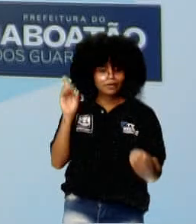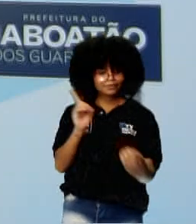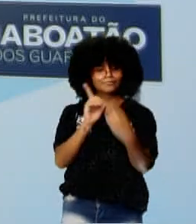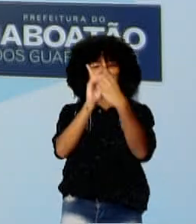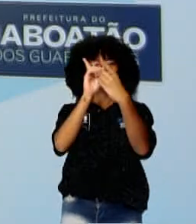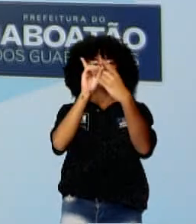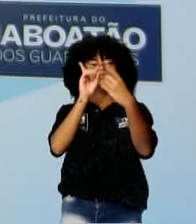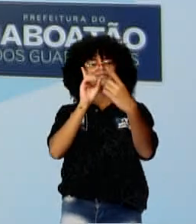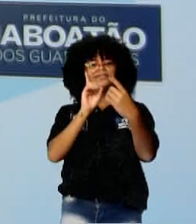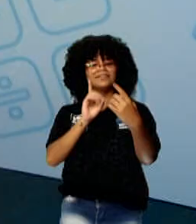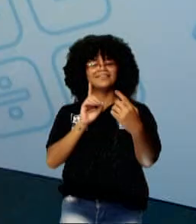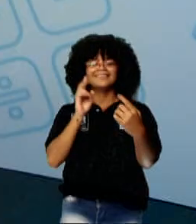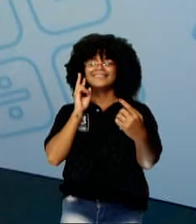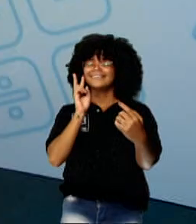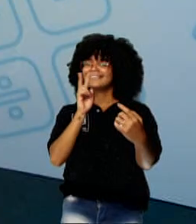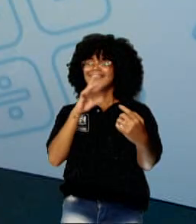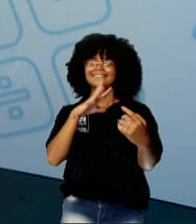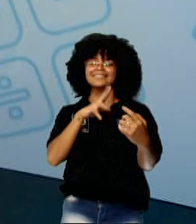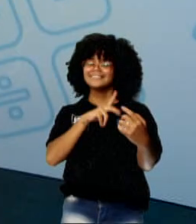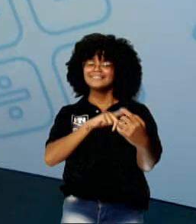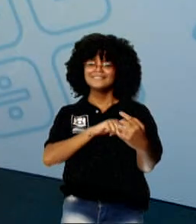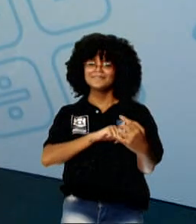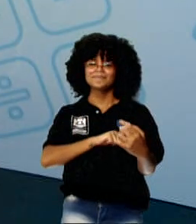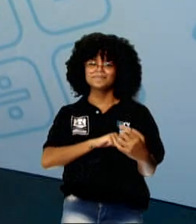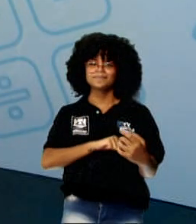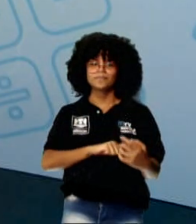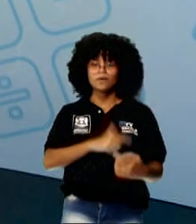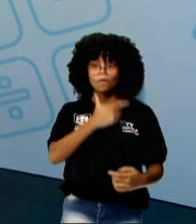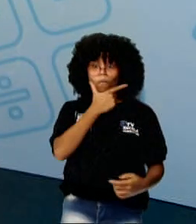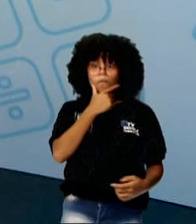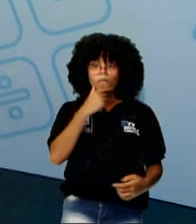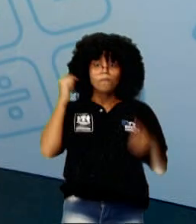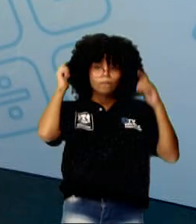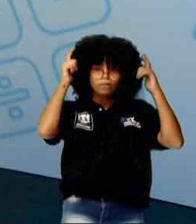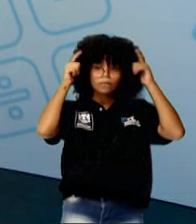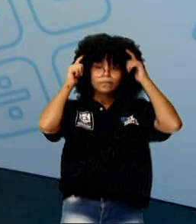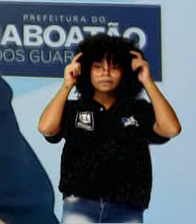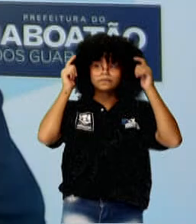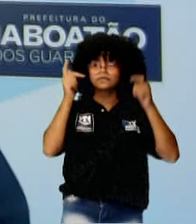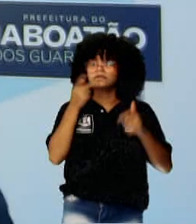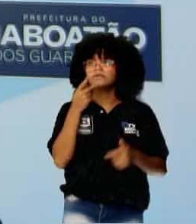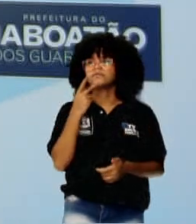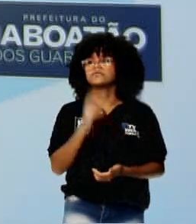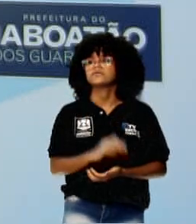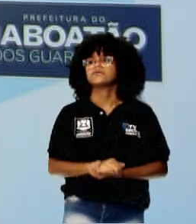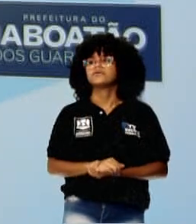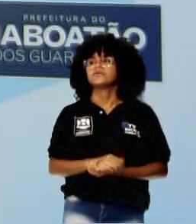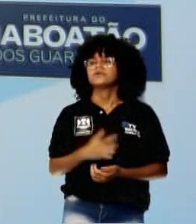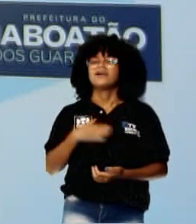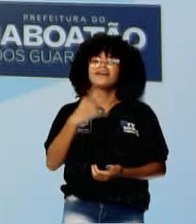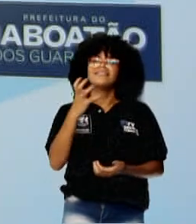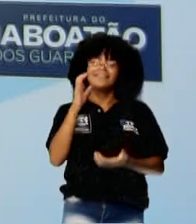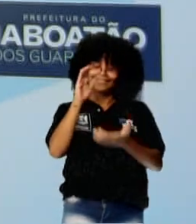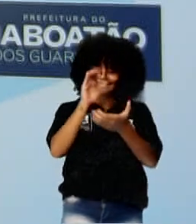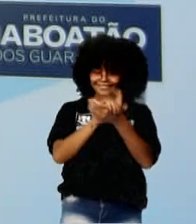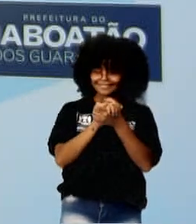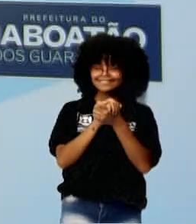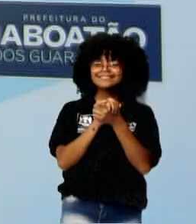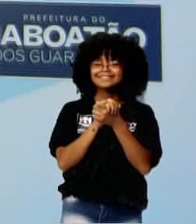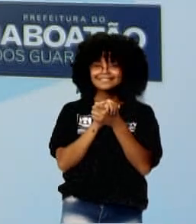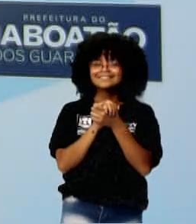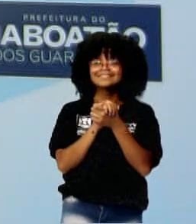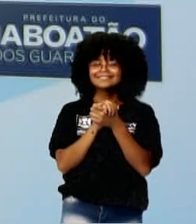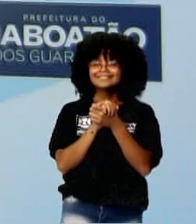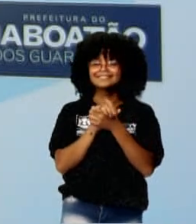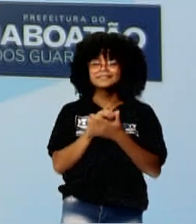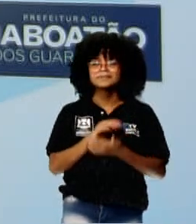encontraram, se apaixonaram. O príncipe não perdeu tempo. Pediu a Branca de Neve em casamento na